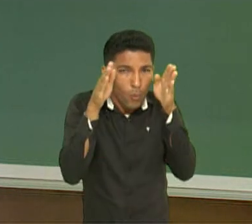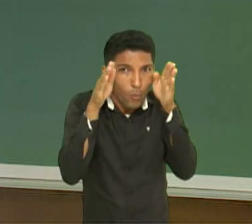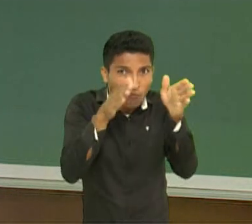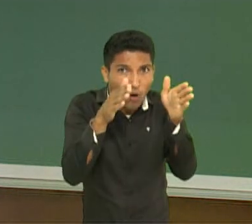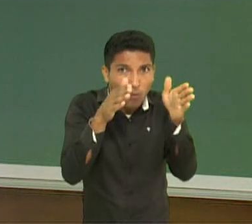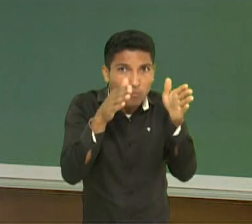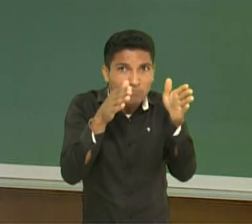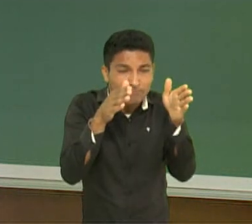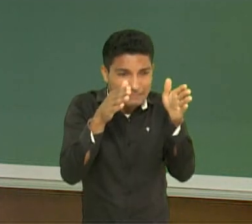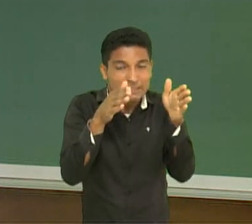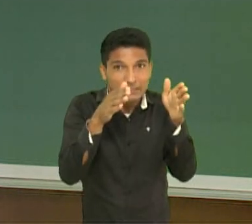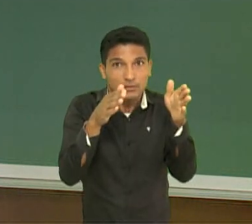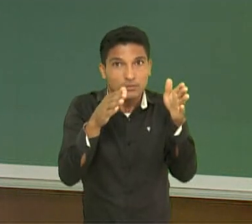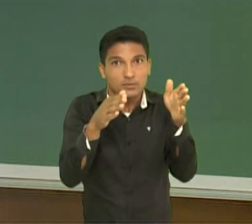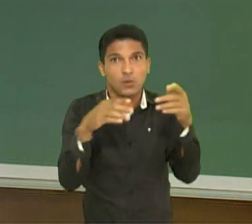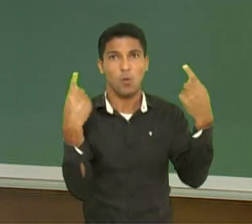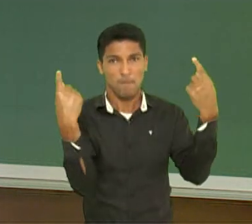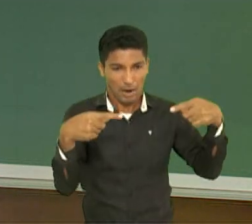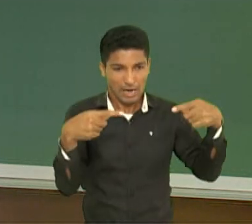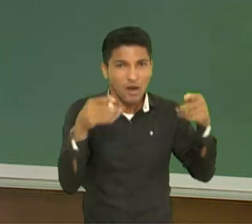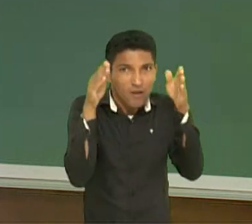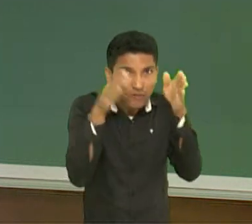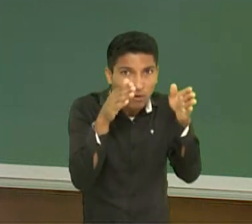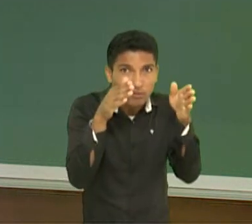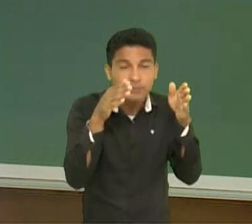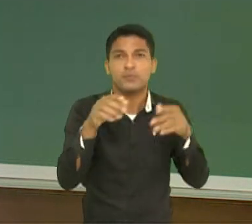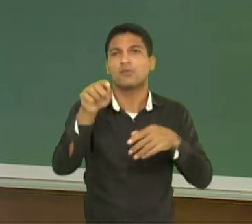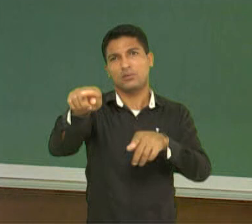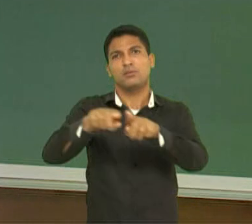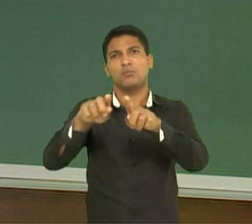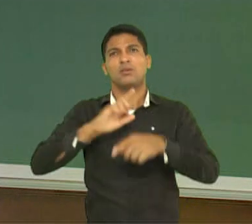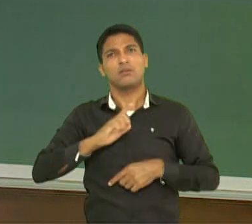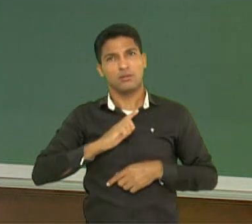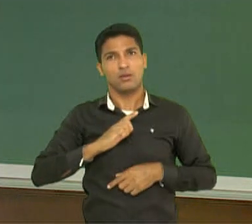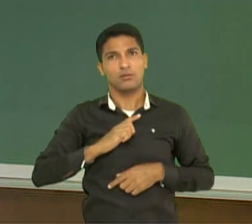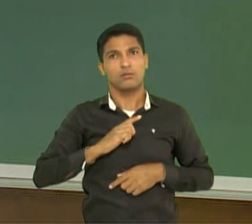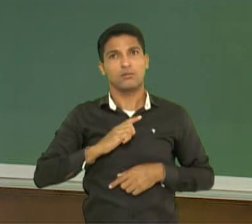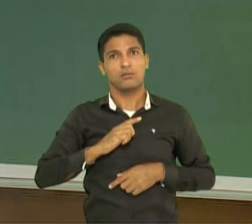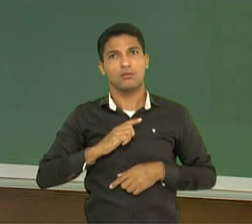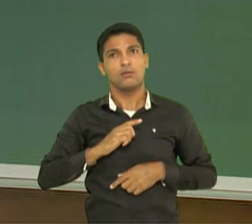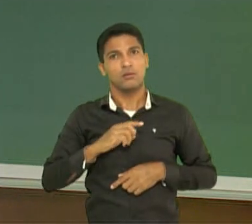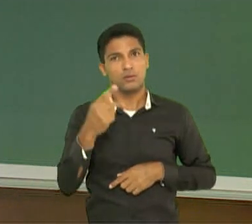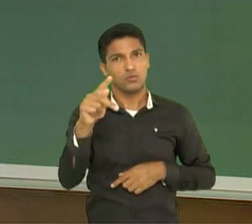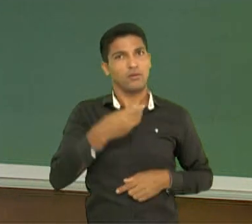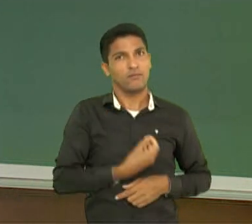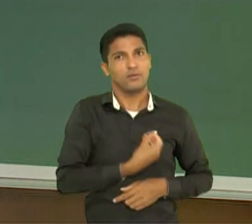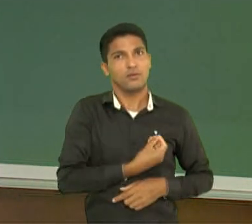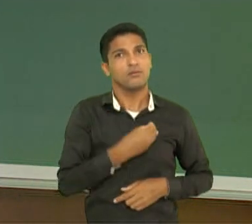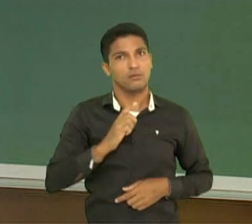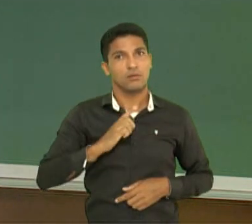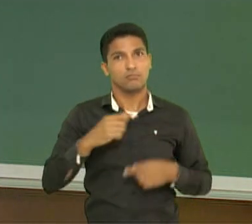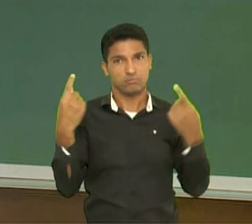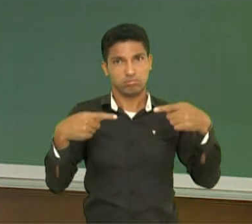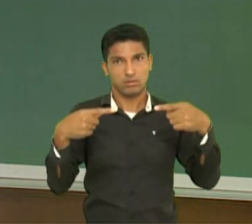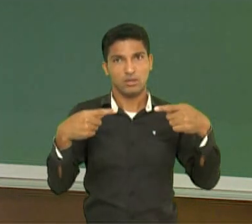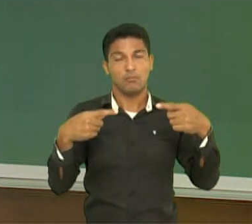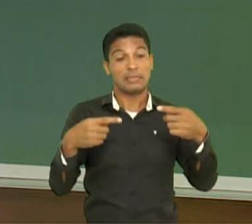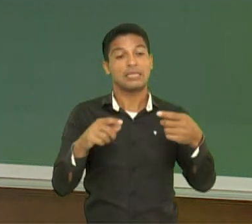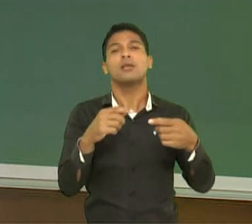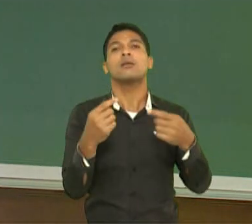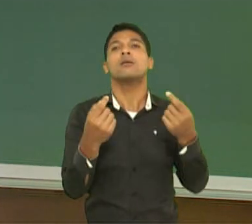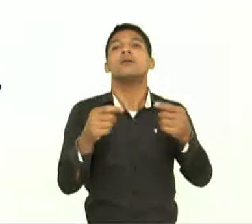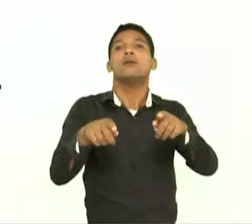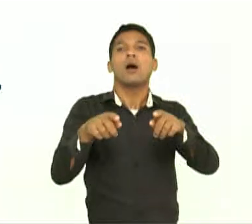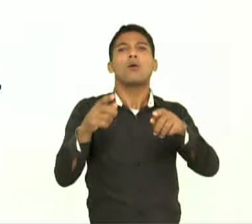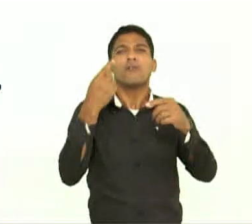infinidade a mais de desafios da sua realidade ou desafios mundiais que você também coloca como importantes. O primeiro, aliás, essa imagem